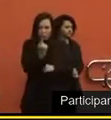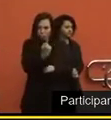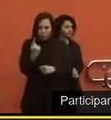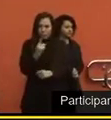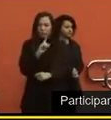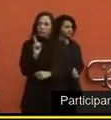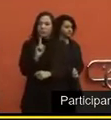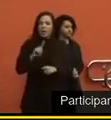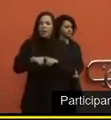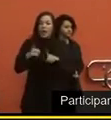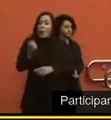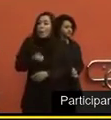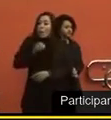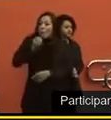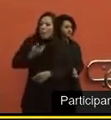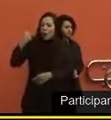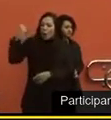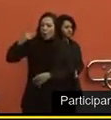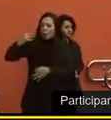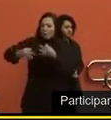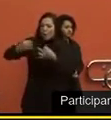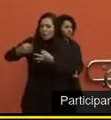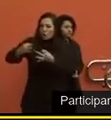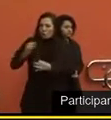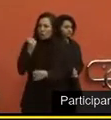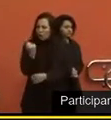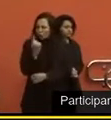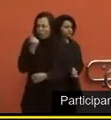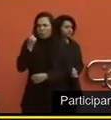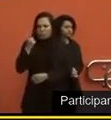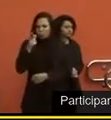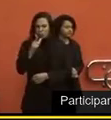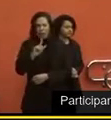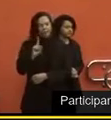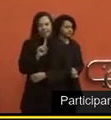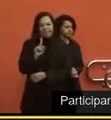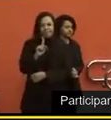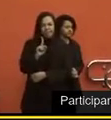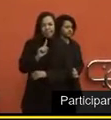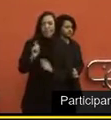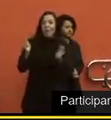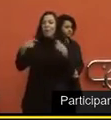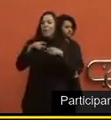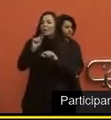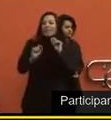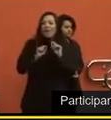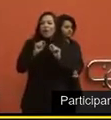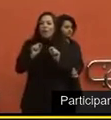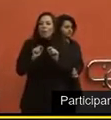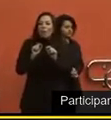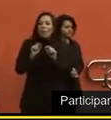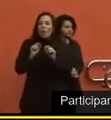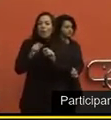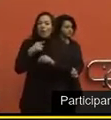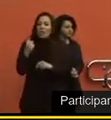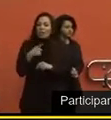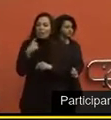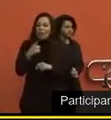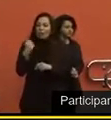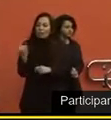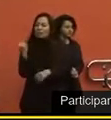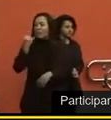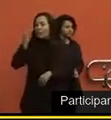sonho de ser um bom promotor de justiça também não se concretiza sozinho. Para isso, contaremos com a